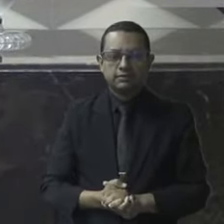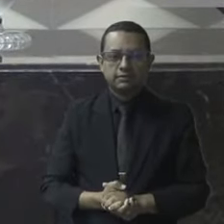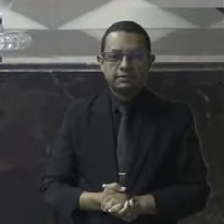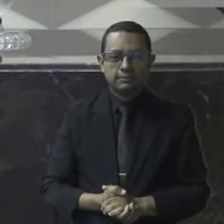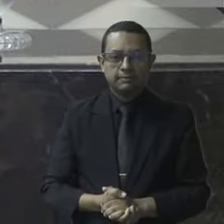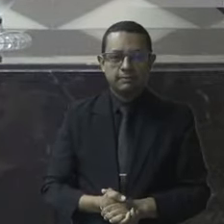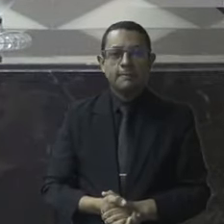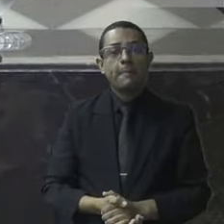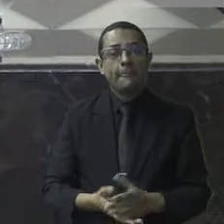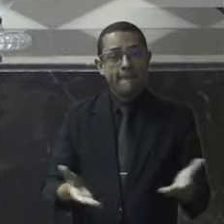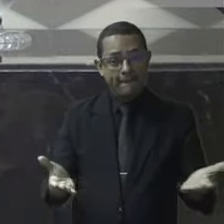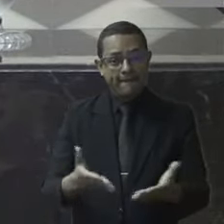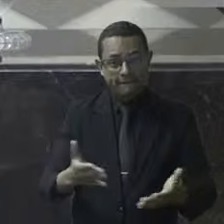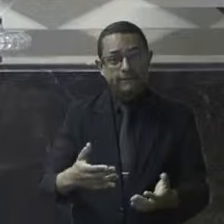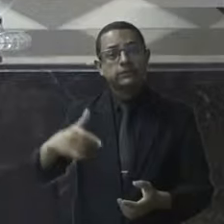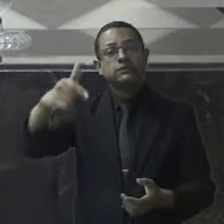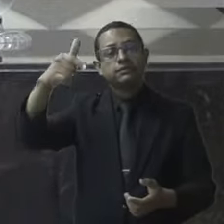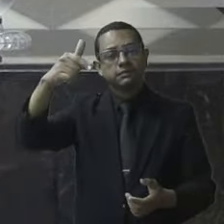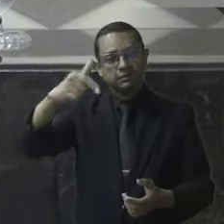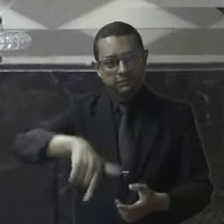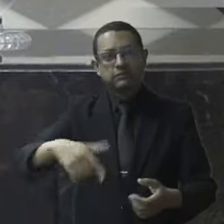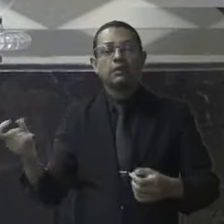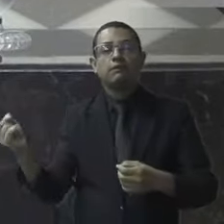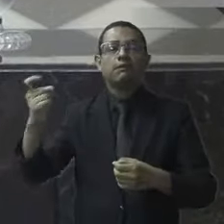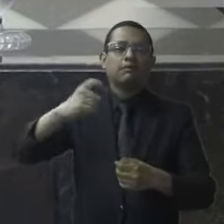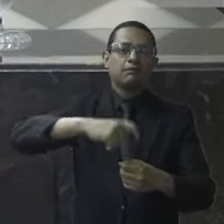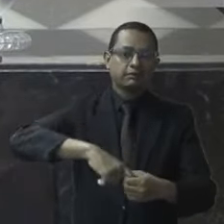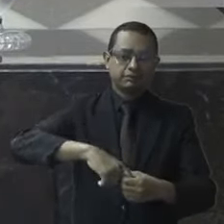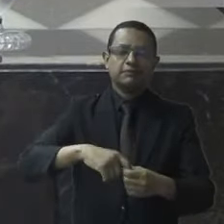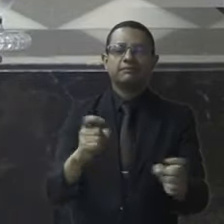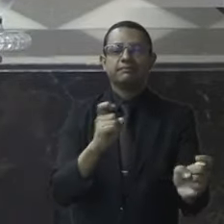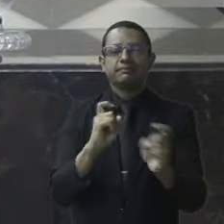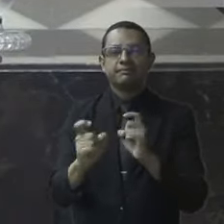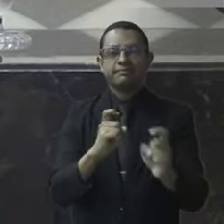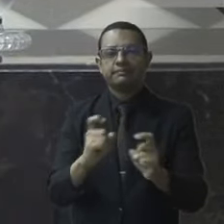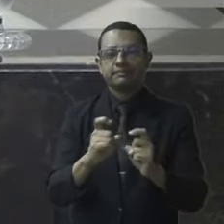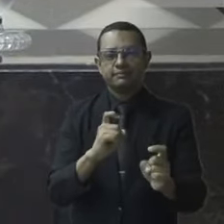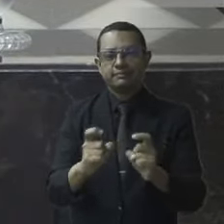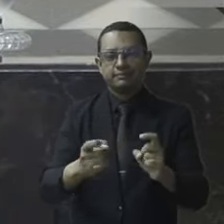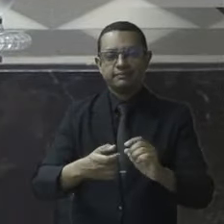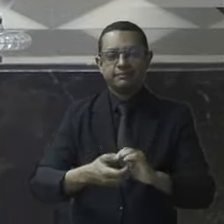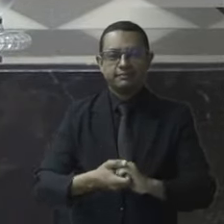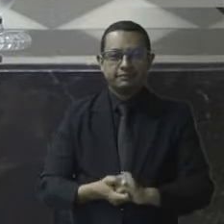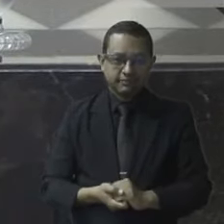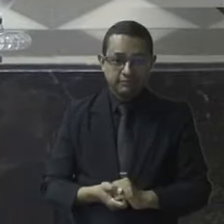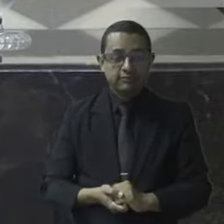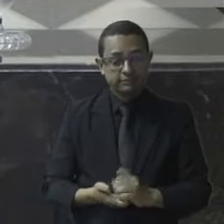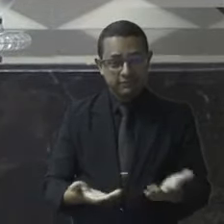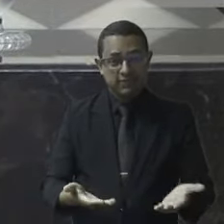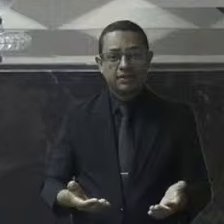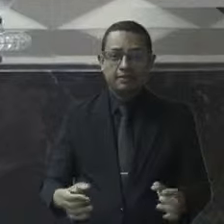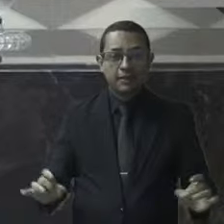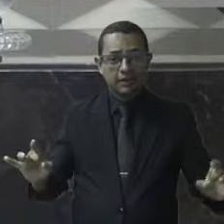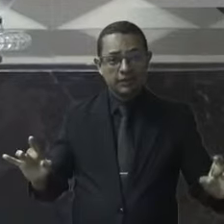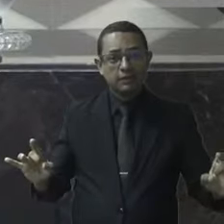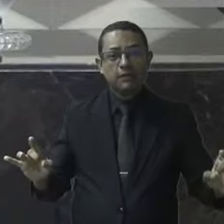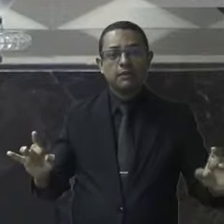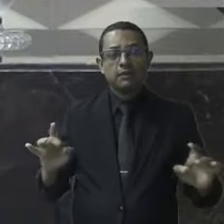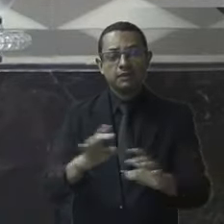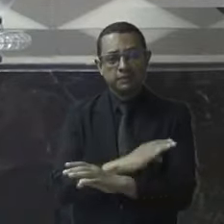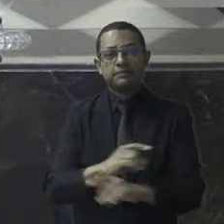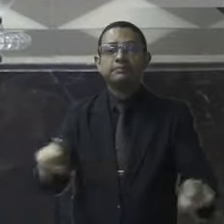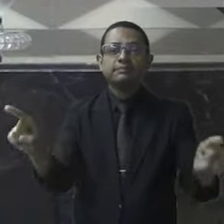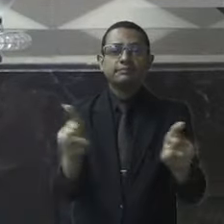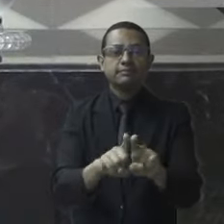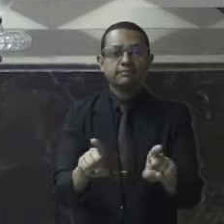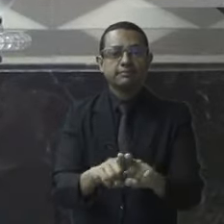E agora nós estamos retornando à sessão para concluir e fazer